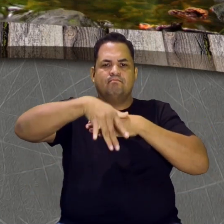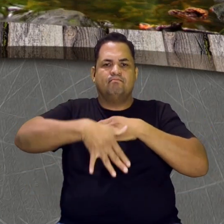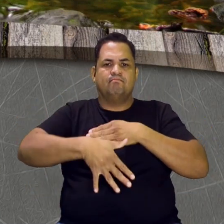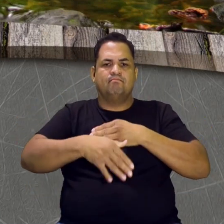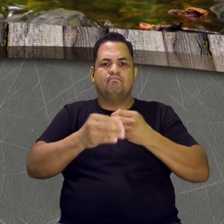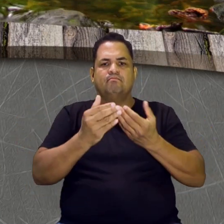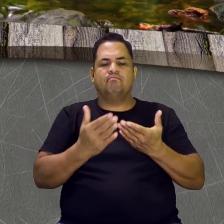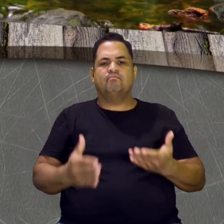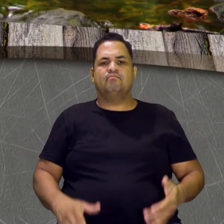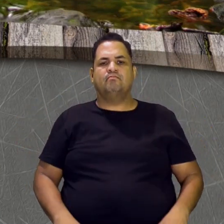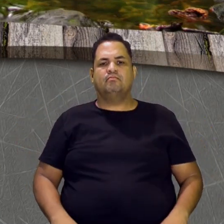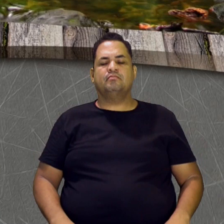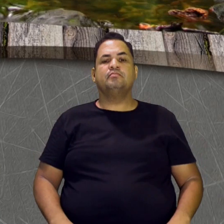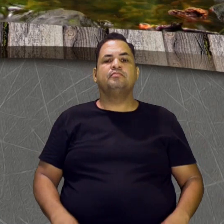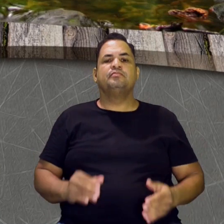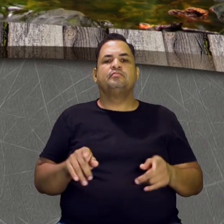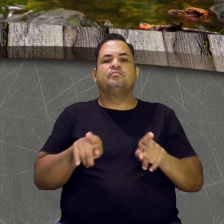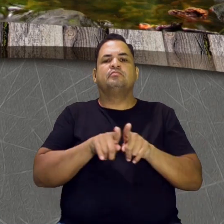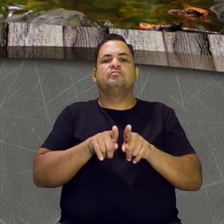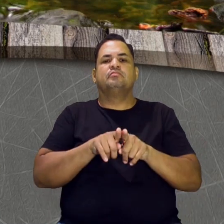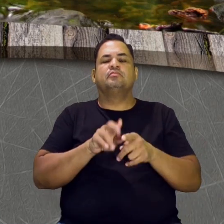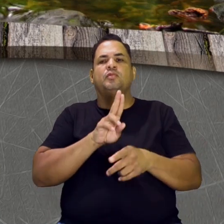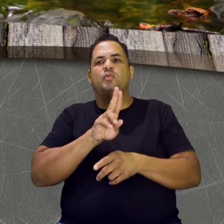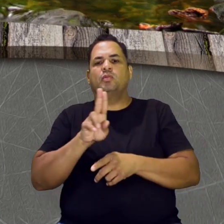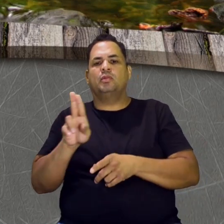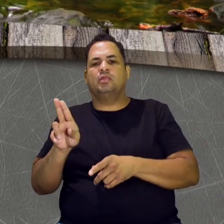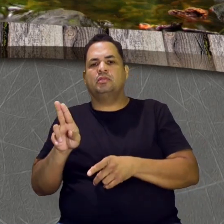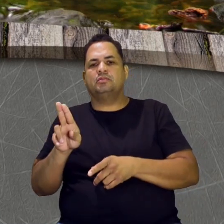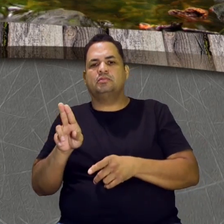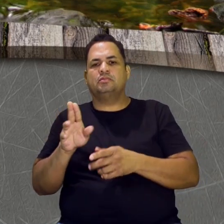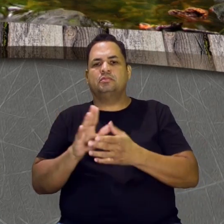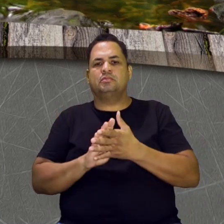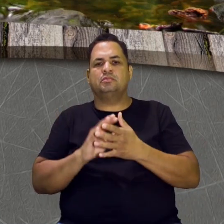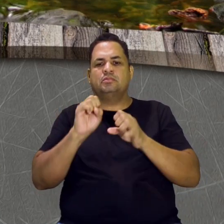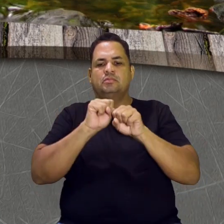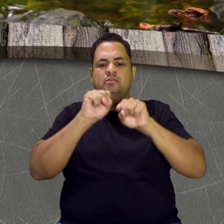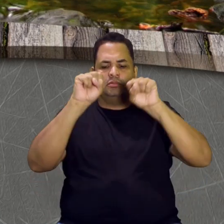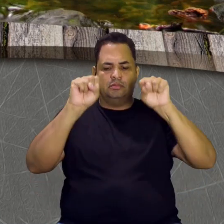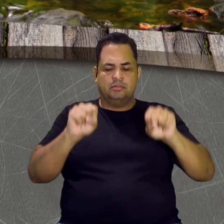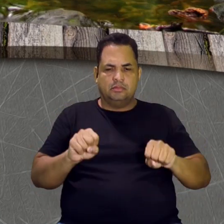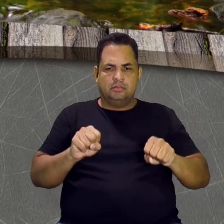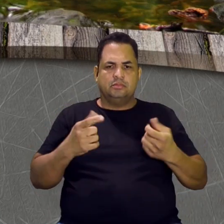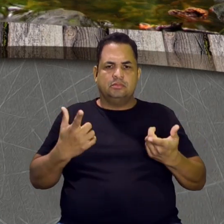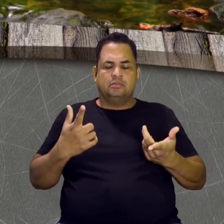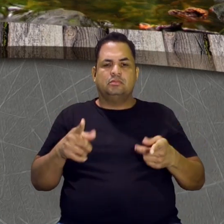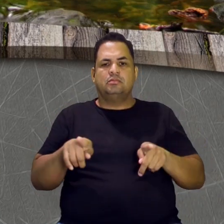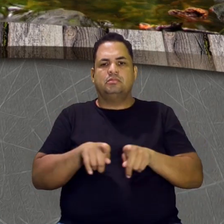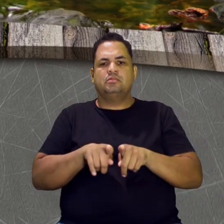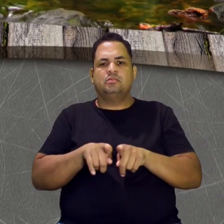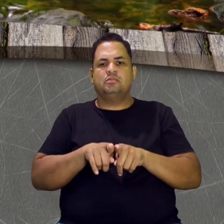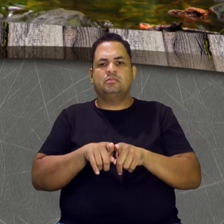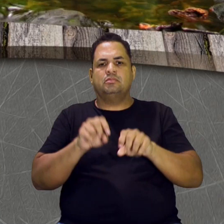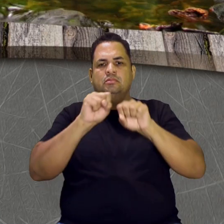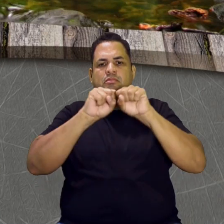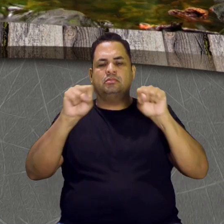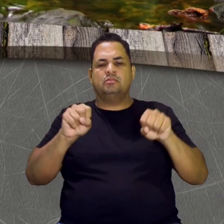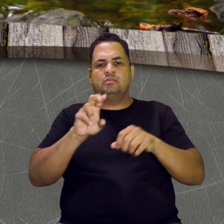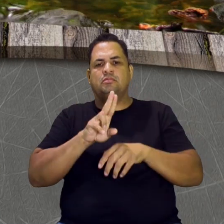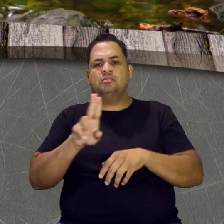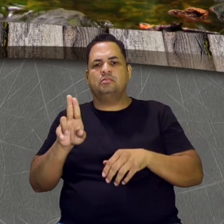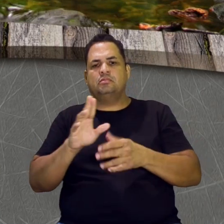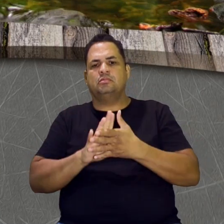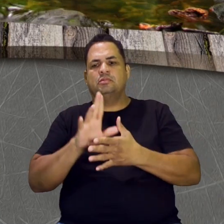Assim como a taxonomia ou a nomenclatura, a sistemática, né? Sistema de nomenclatura